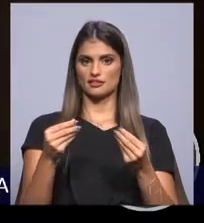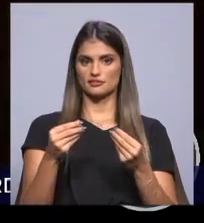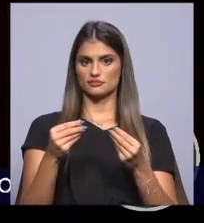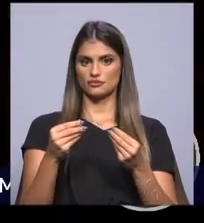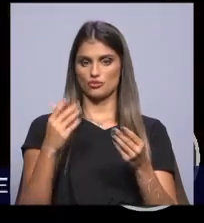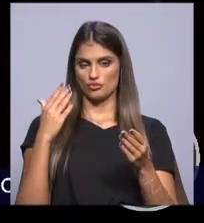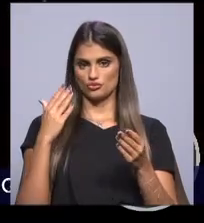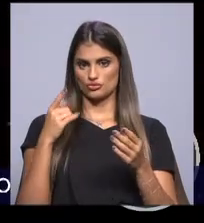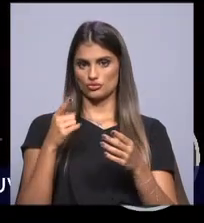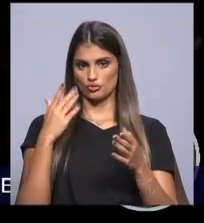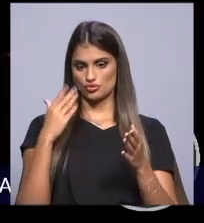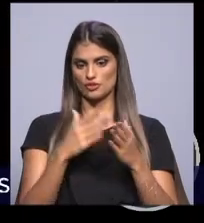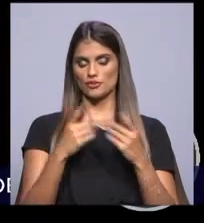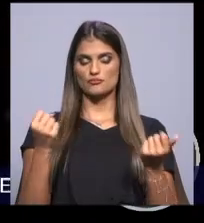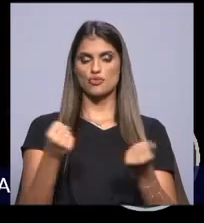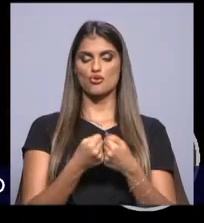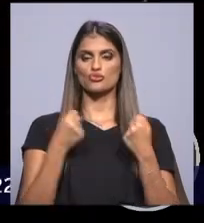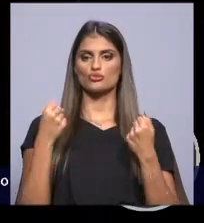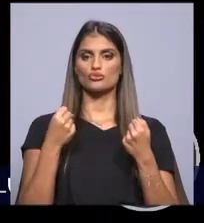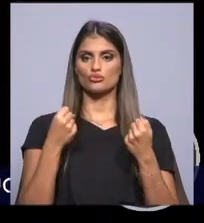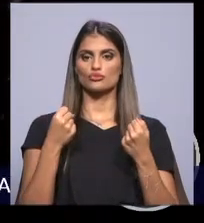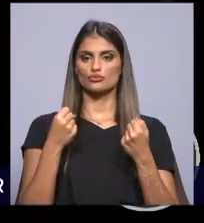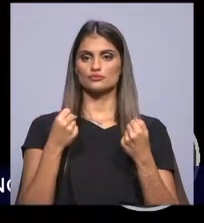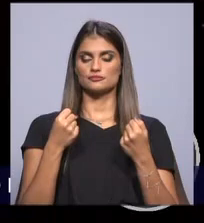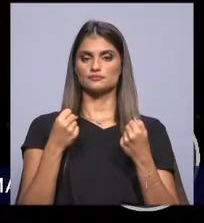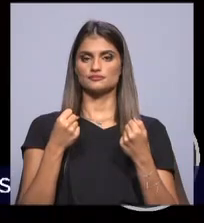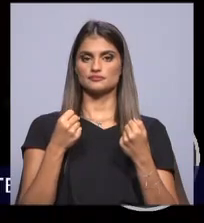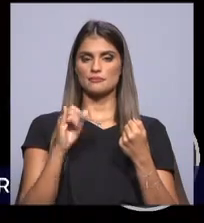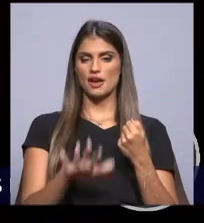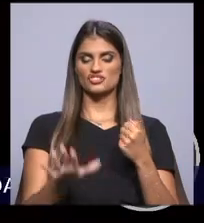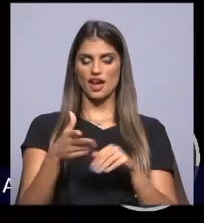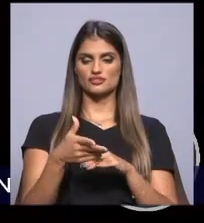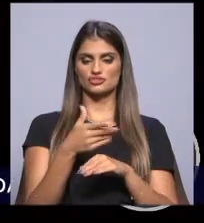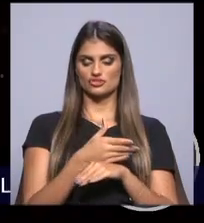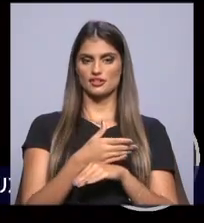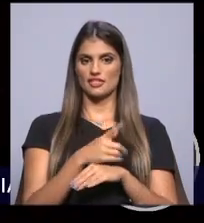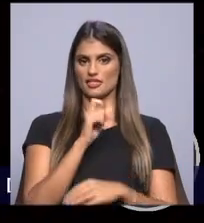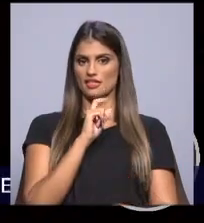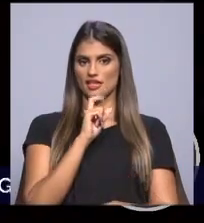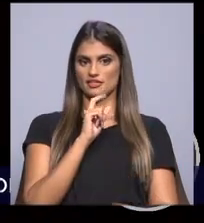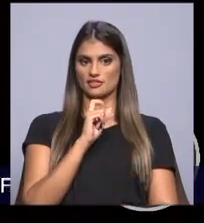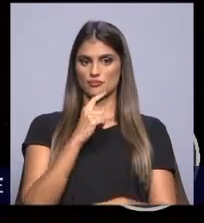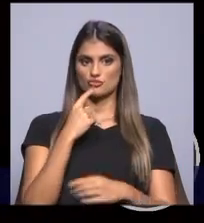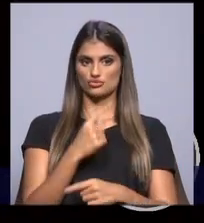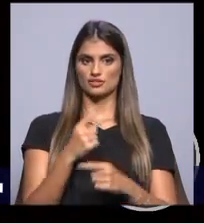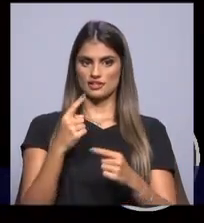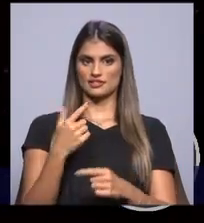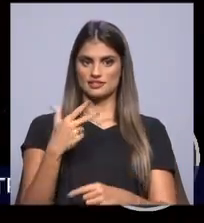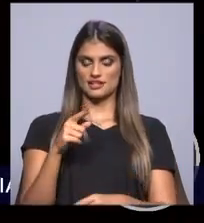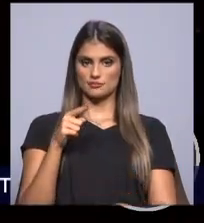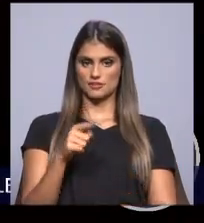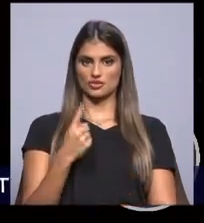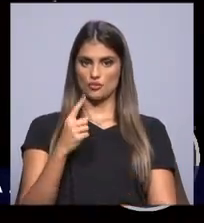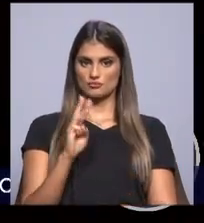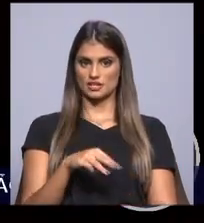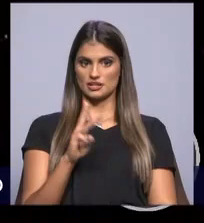resultado dessa colisão, e as simulações anteriores conseguiam simular cerca de 100 mil a 1 milhão